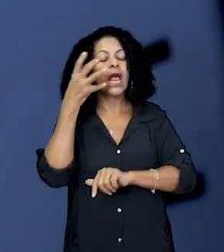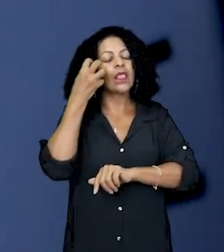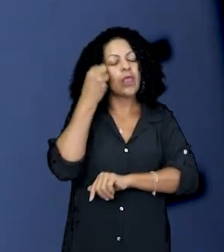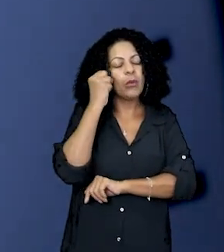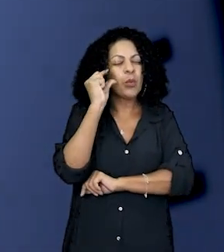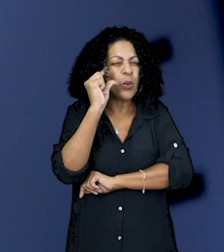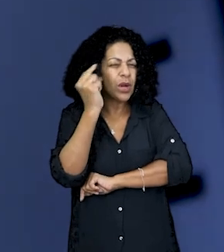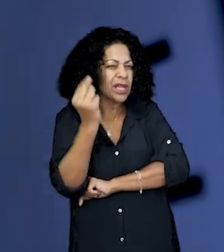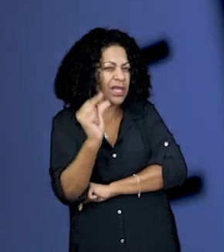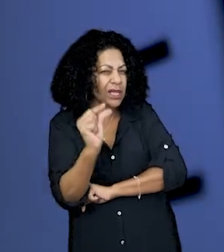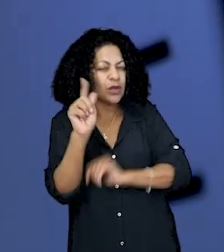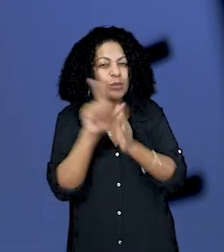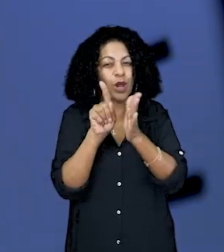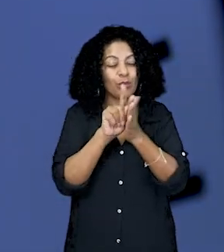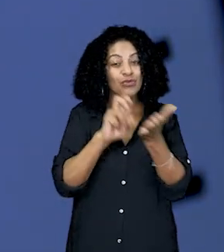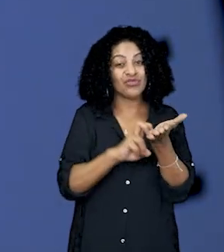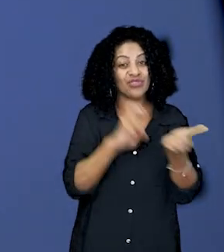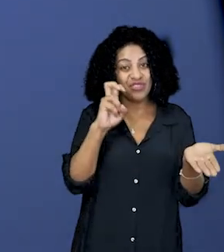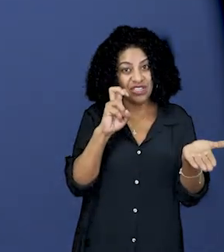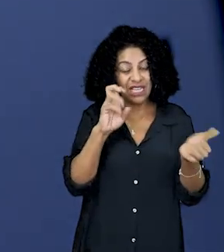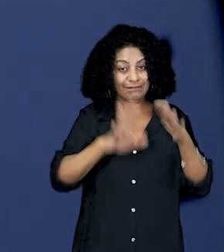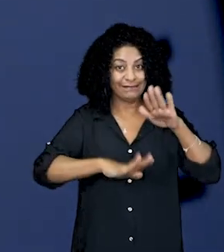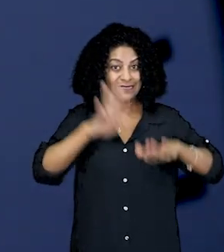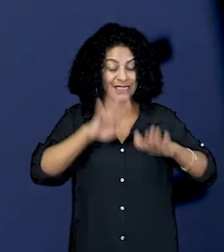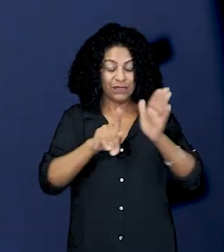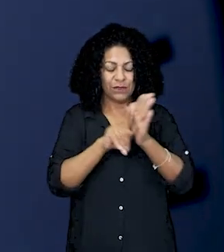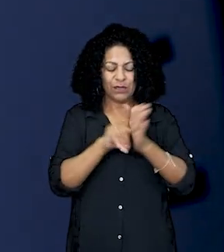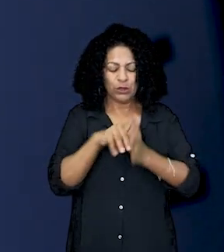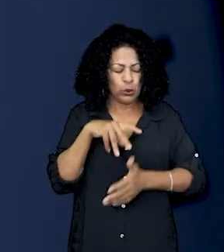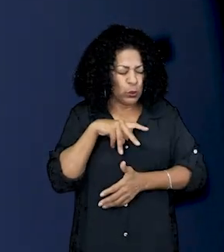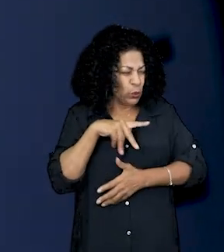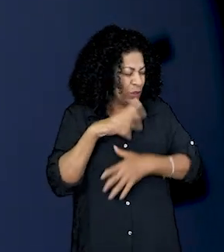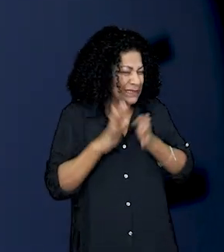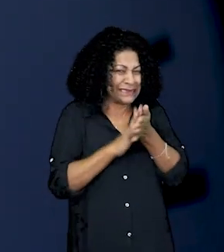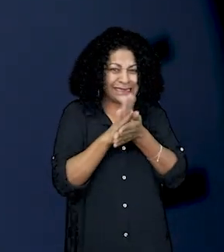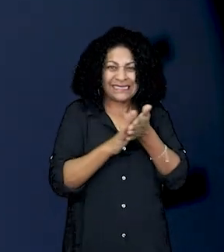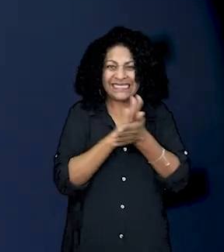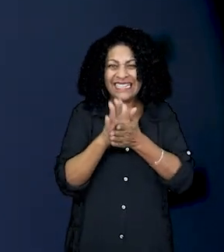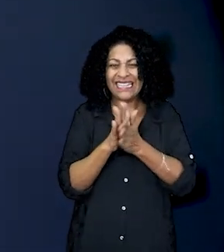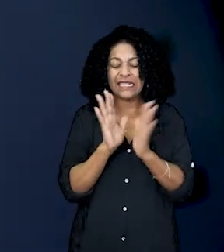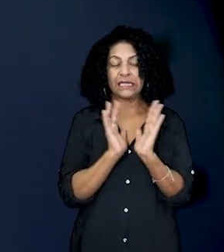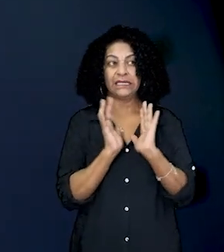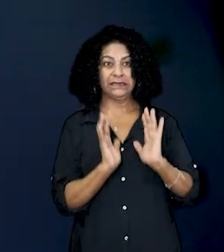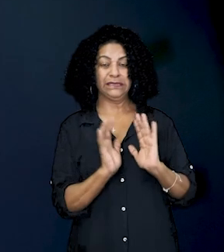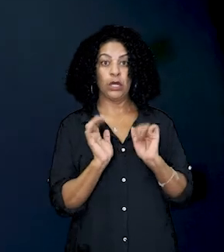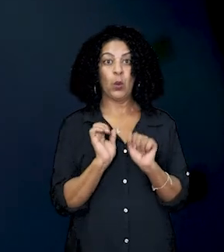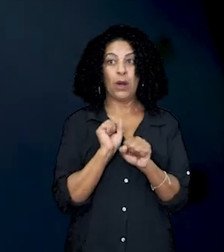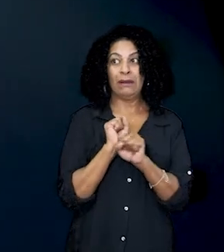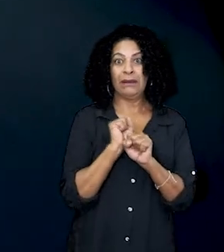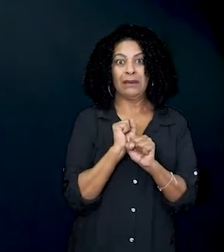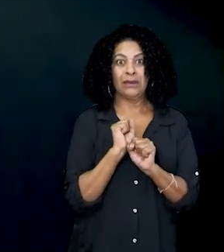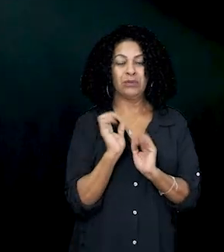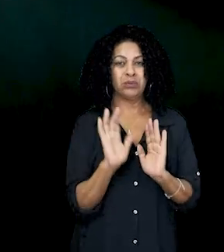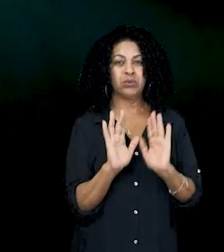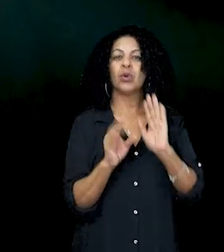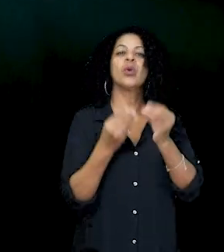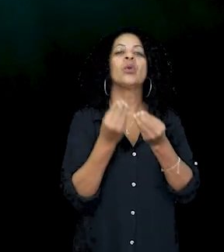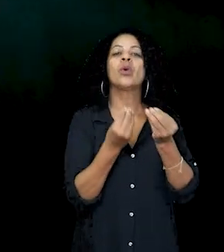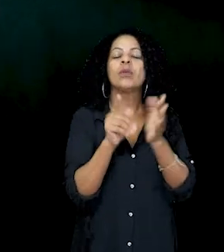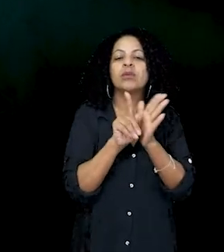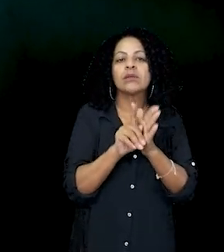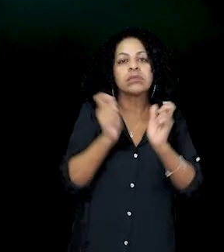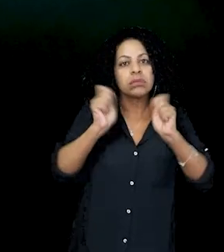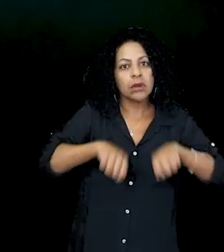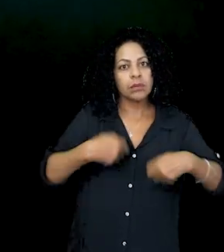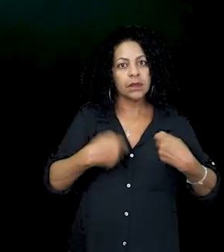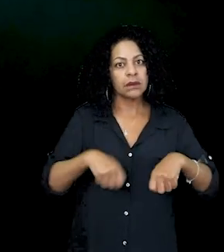certa quantidade de sono durante o dia, que muitas vezes ele está se privando de sono, ele tem horas aquém do que ele